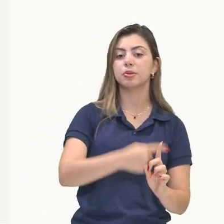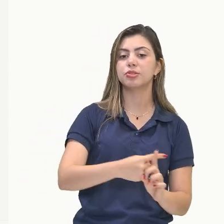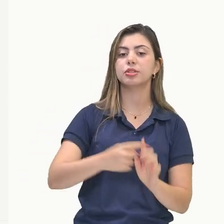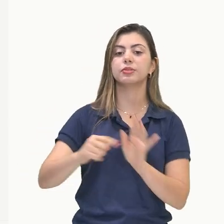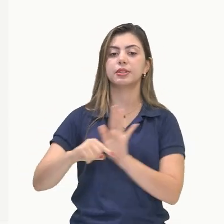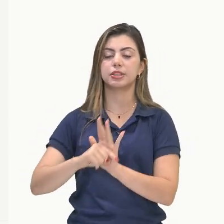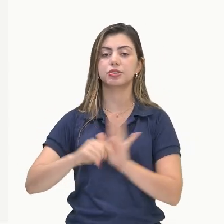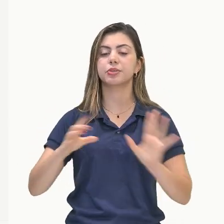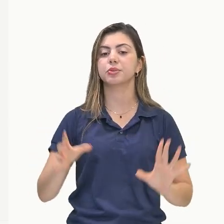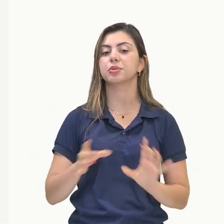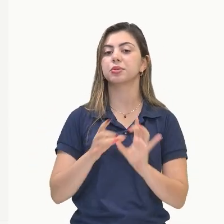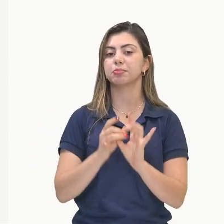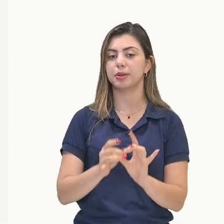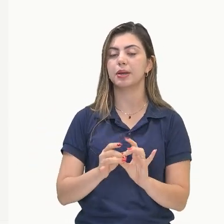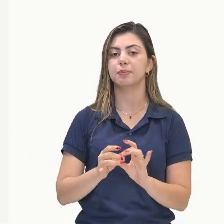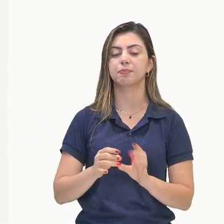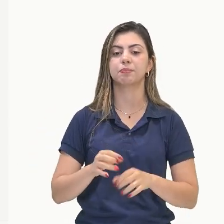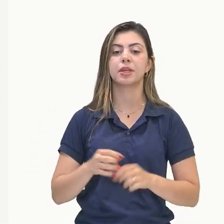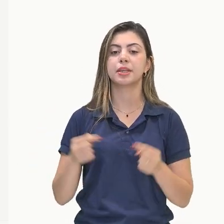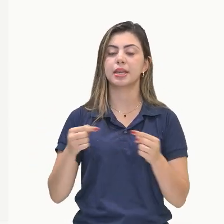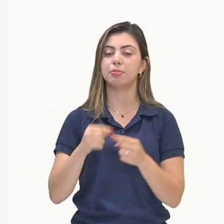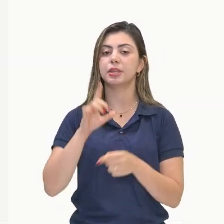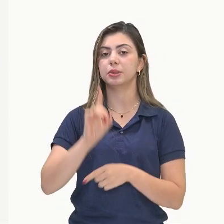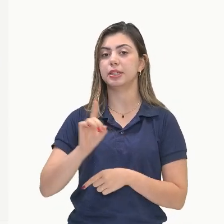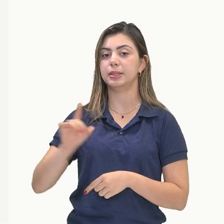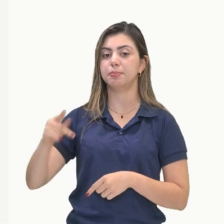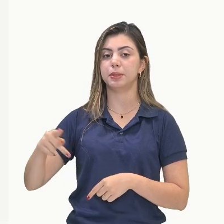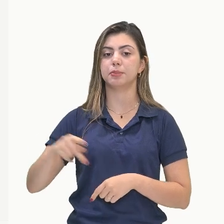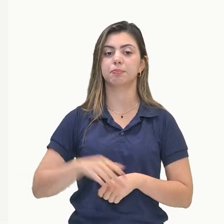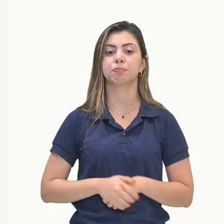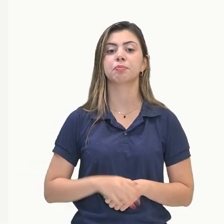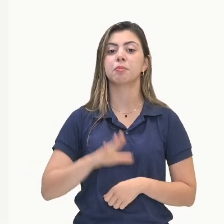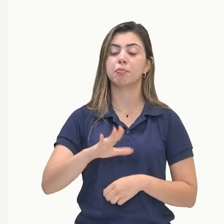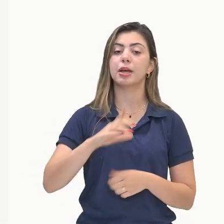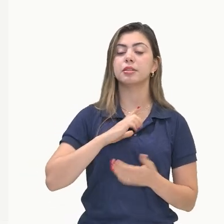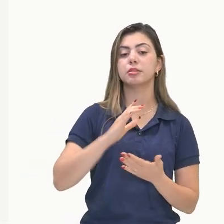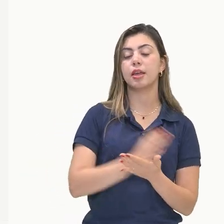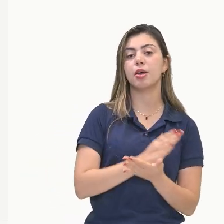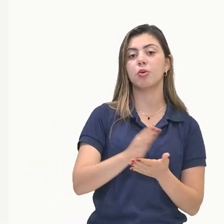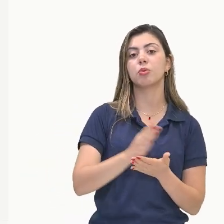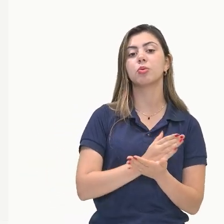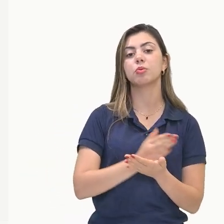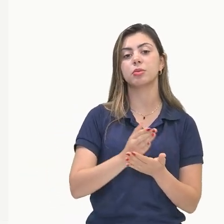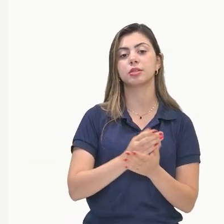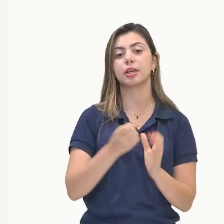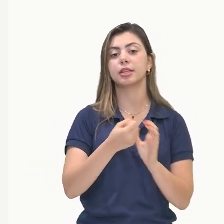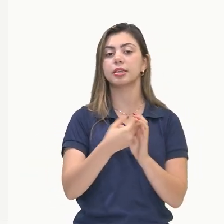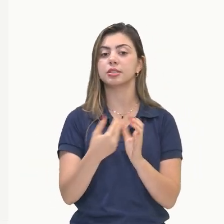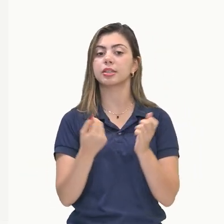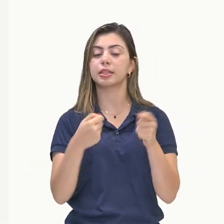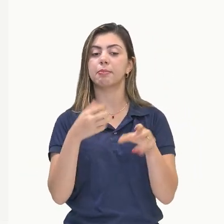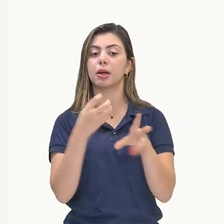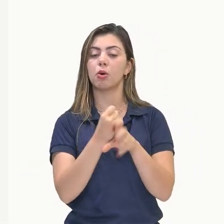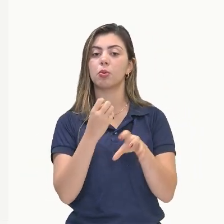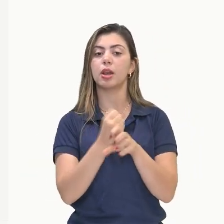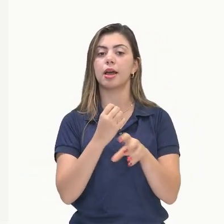chamamos de DDP. Temos casos particulares para calcular essa capacitância